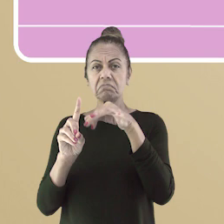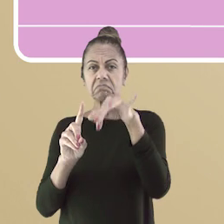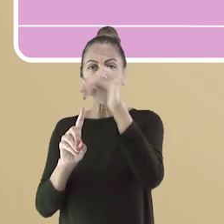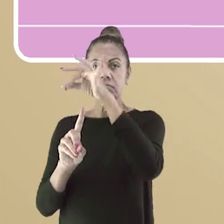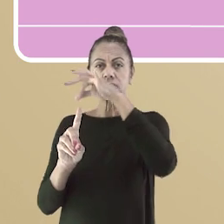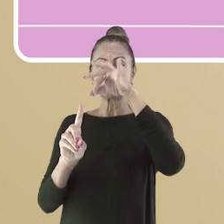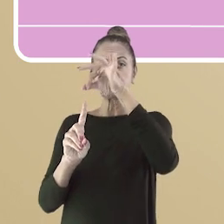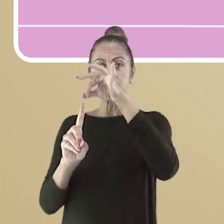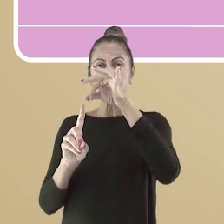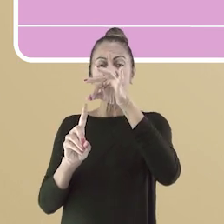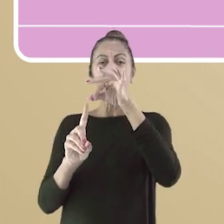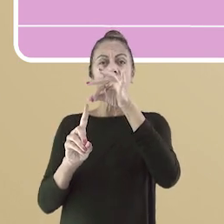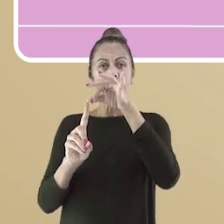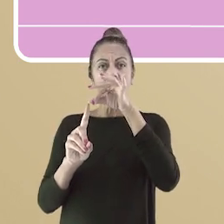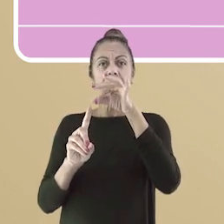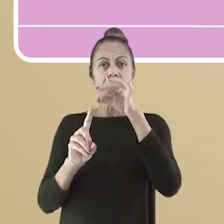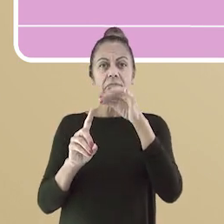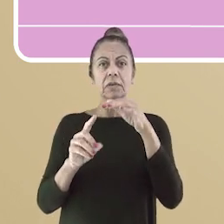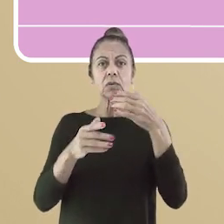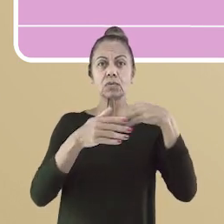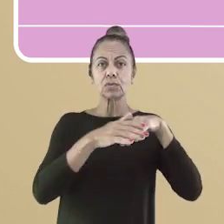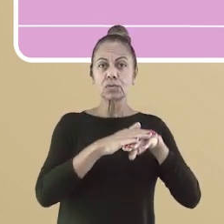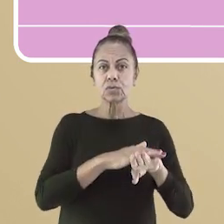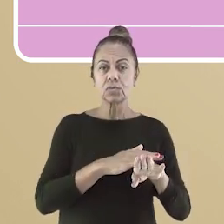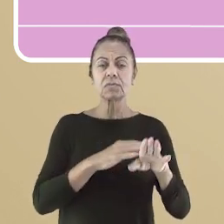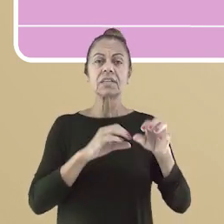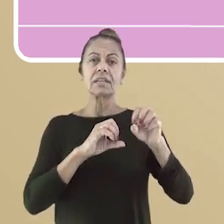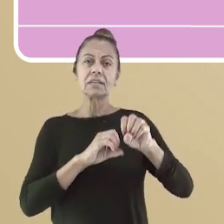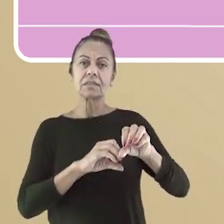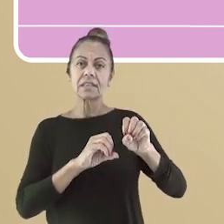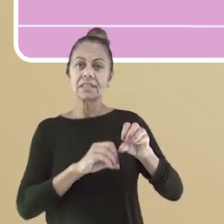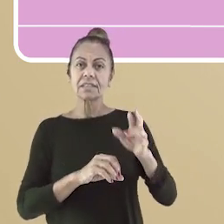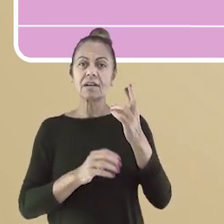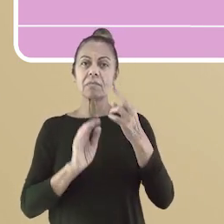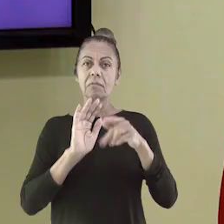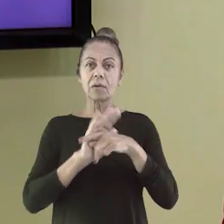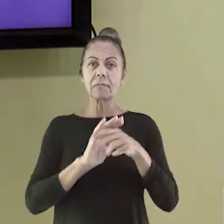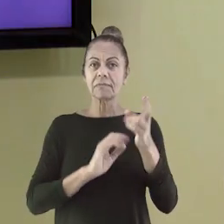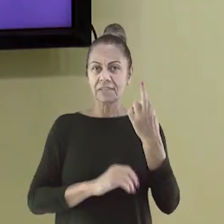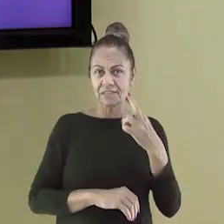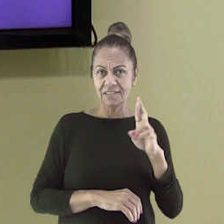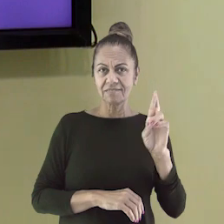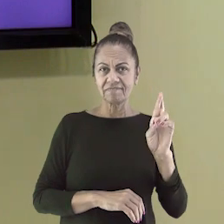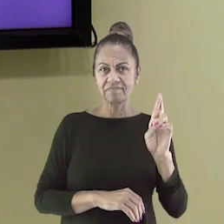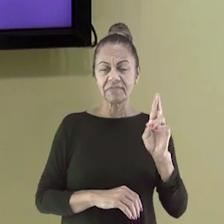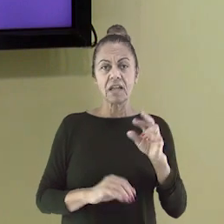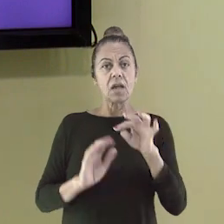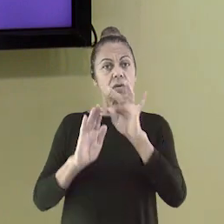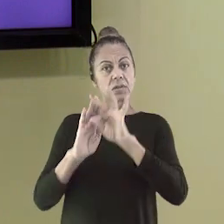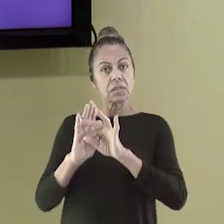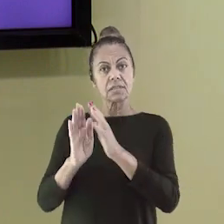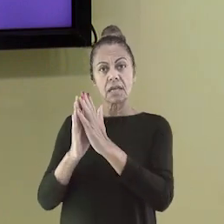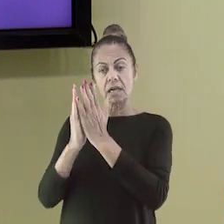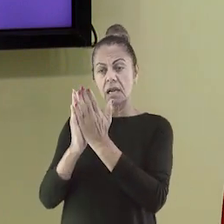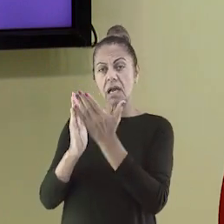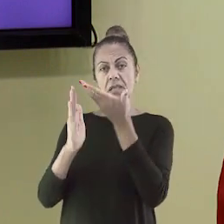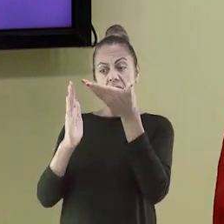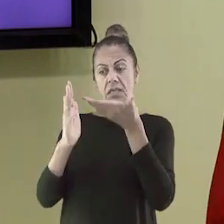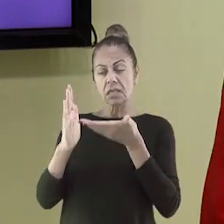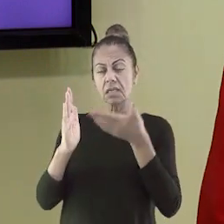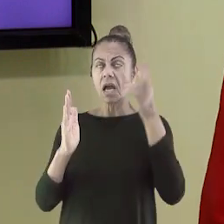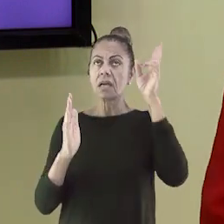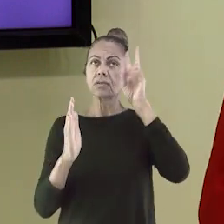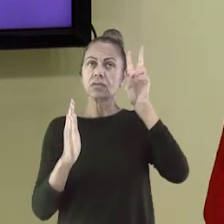divindade, são utilizados nos rituais e na educação religiosa. Os textos sagrados geralmente